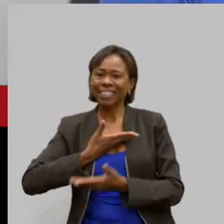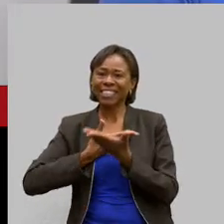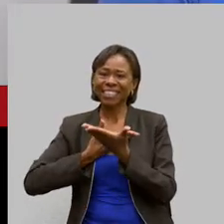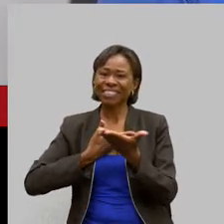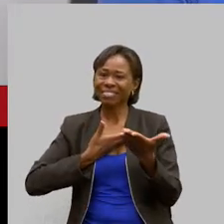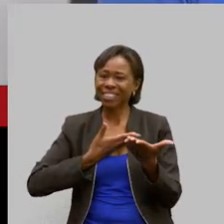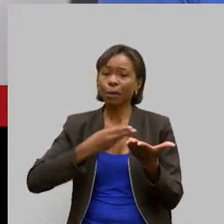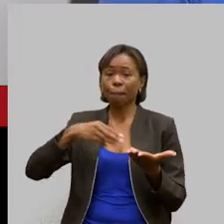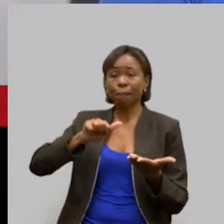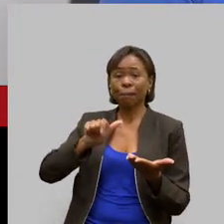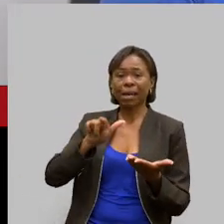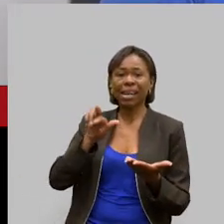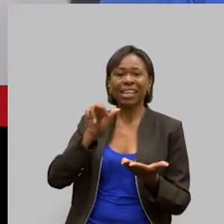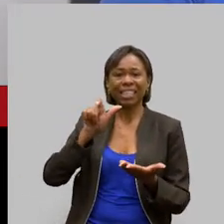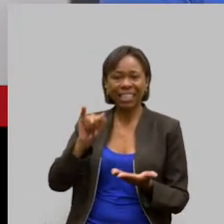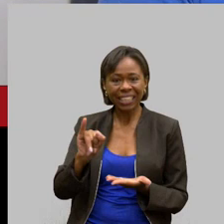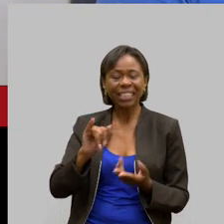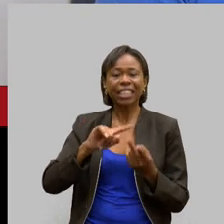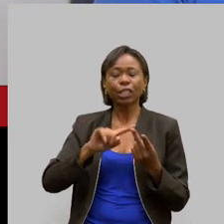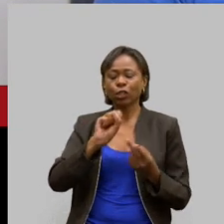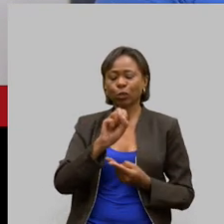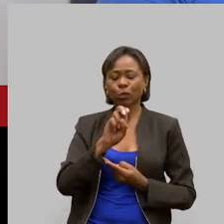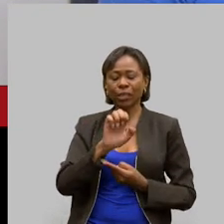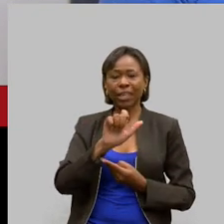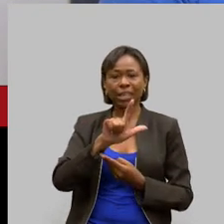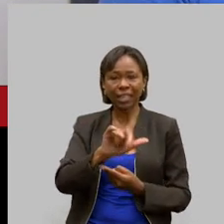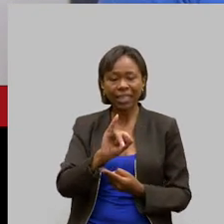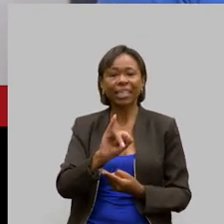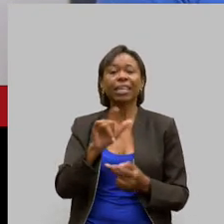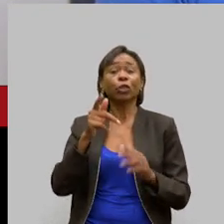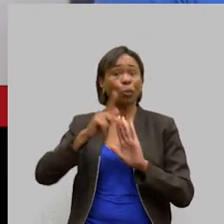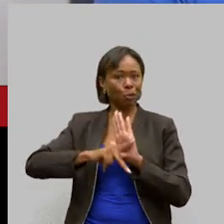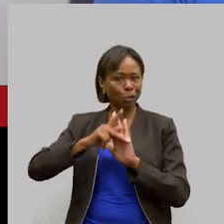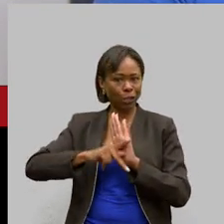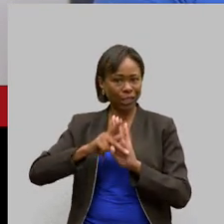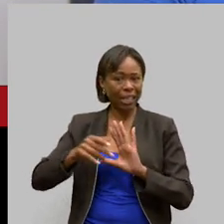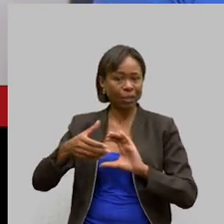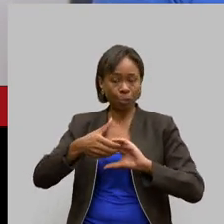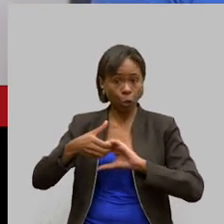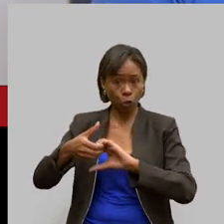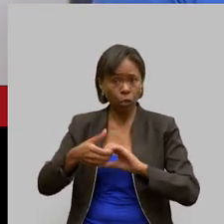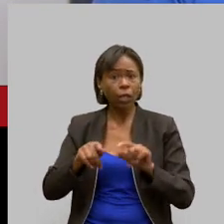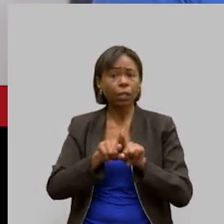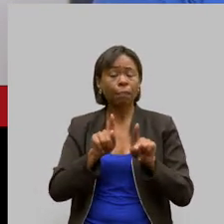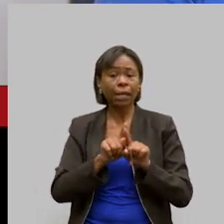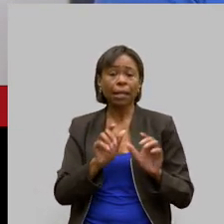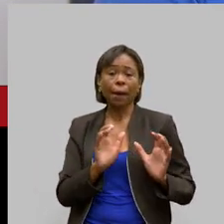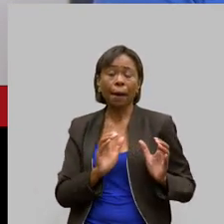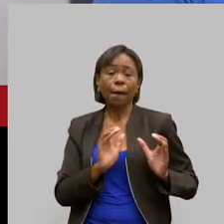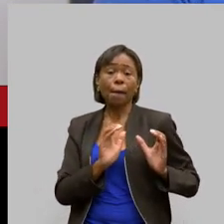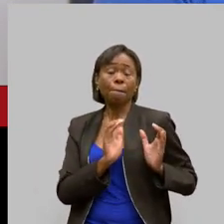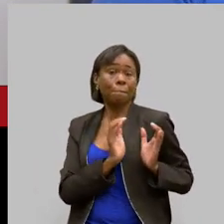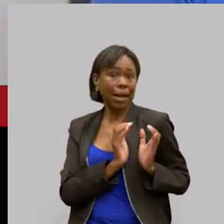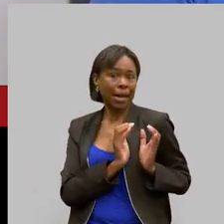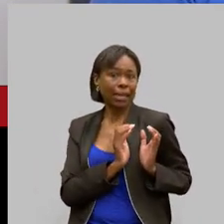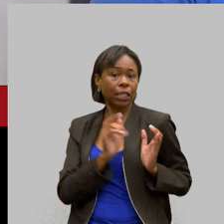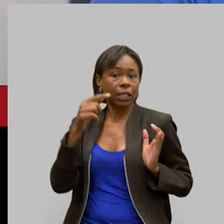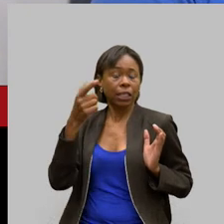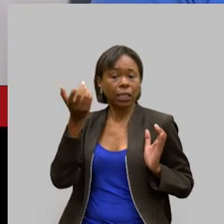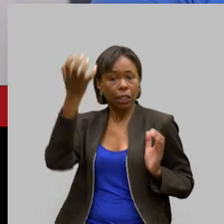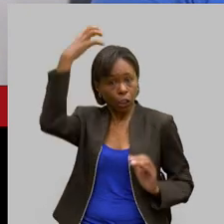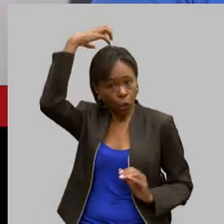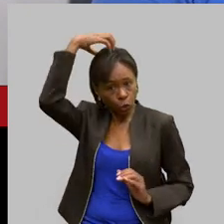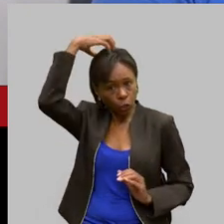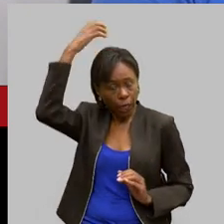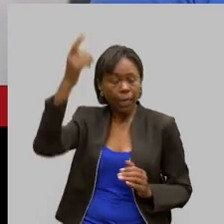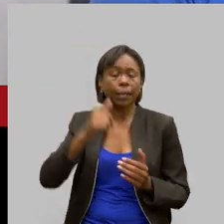projeto monge Lourdes já citei aqui os amigos da Paz de São João do Rei especial aqui Lidiane Maria Auxiliadora